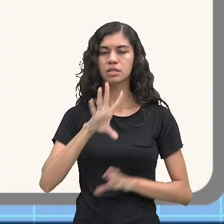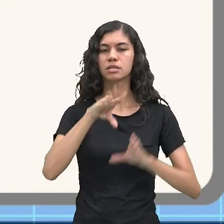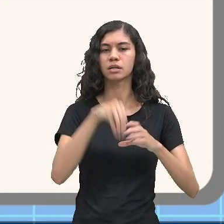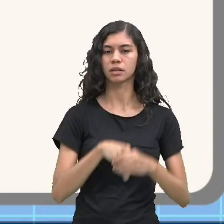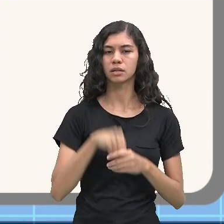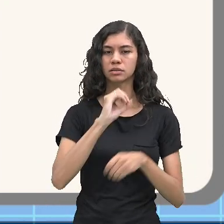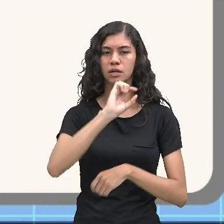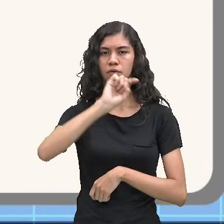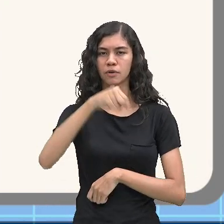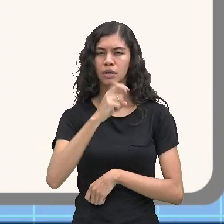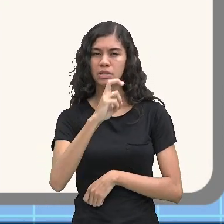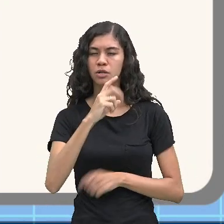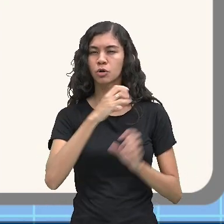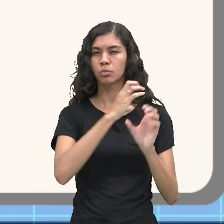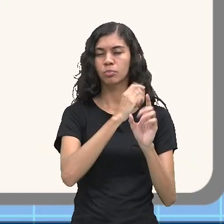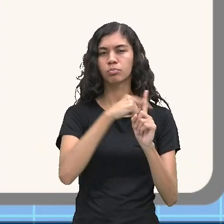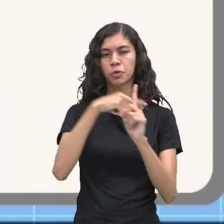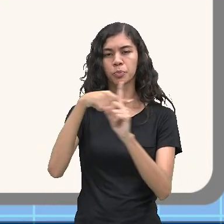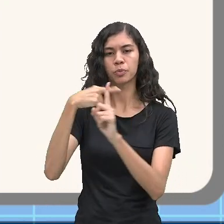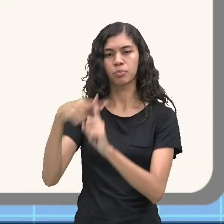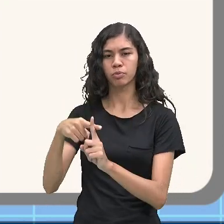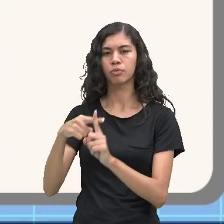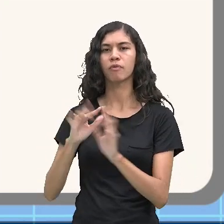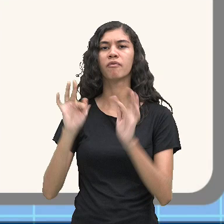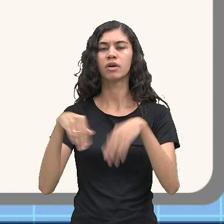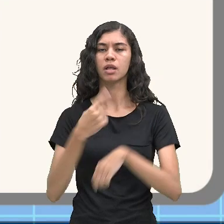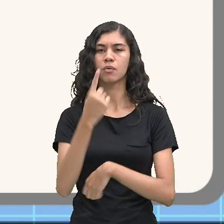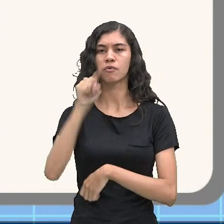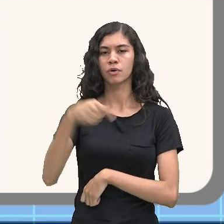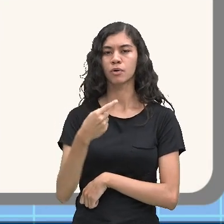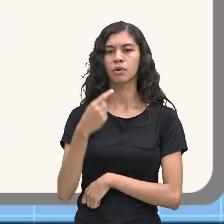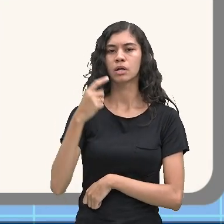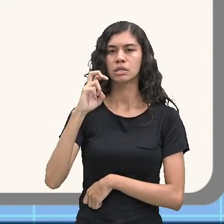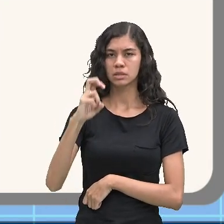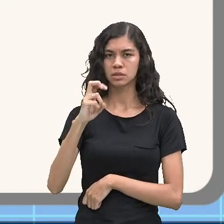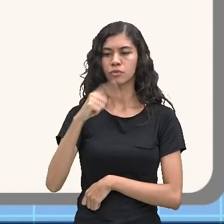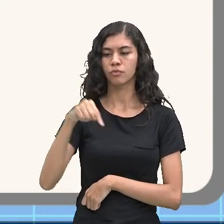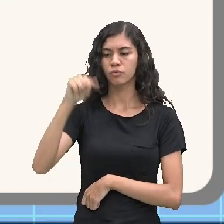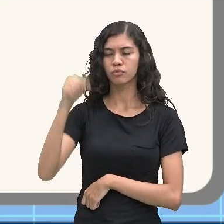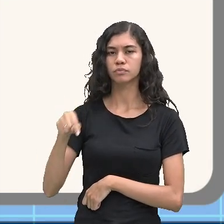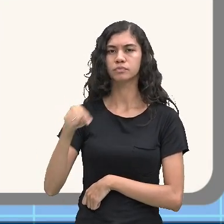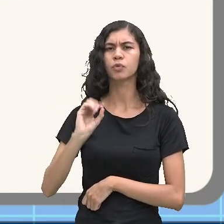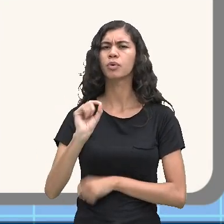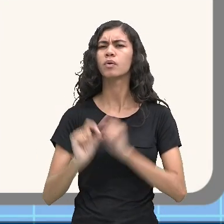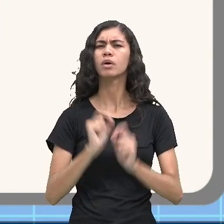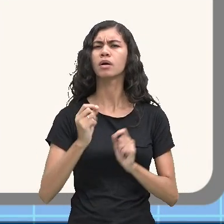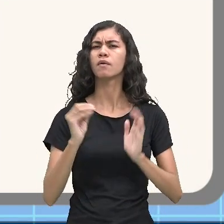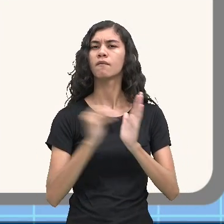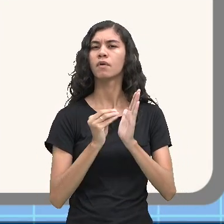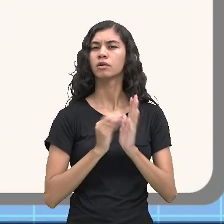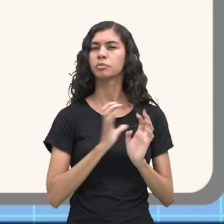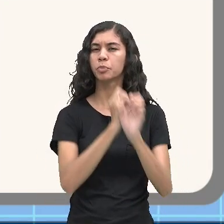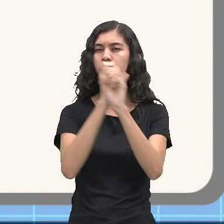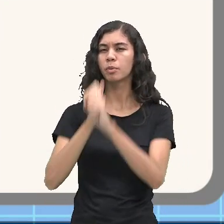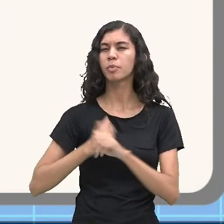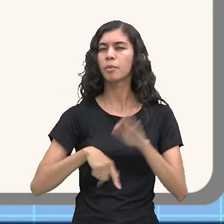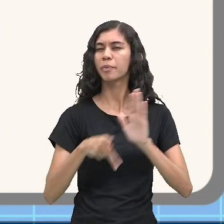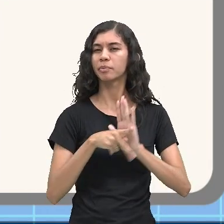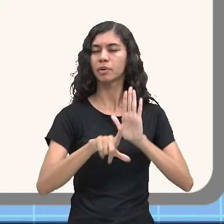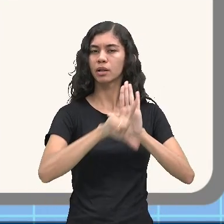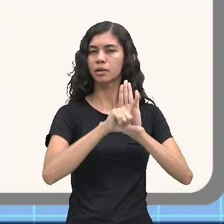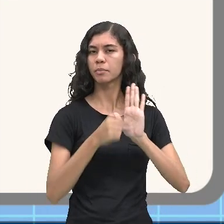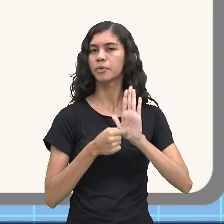já temos aqui resistência interna e força eletromotriz. O que está faltando aqui para a nossa lei de Pouillet? Está faltando a